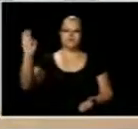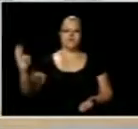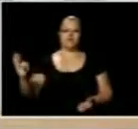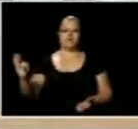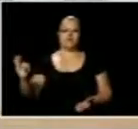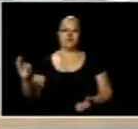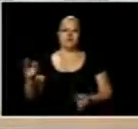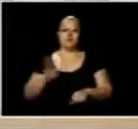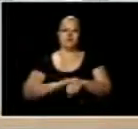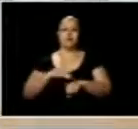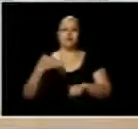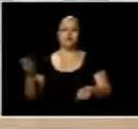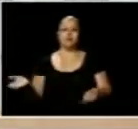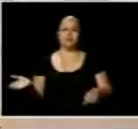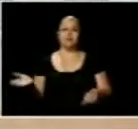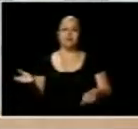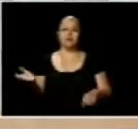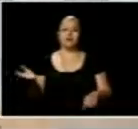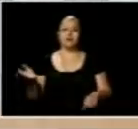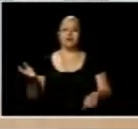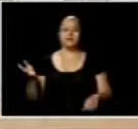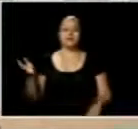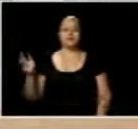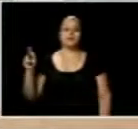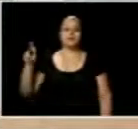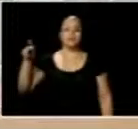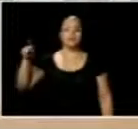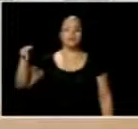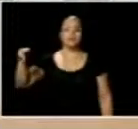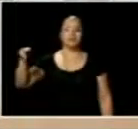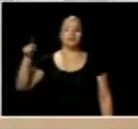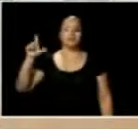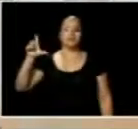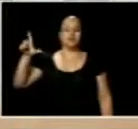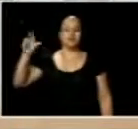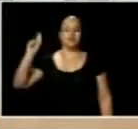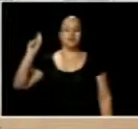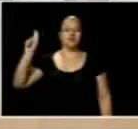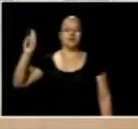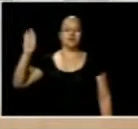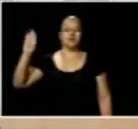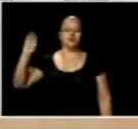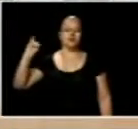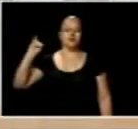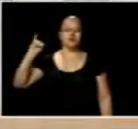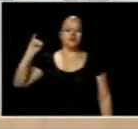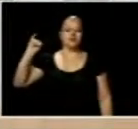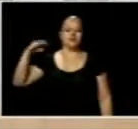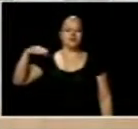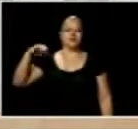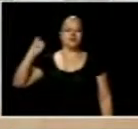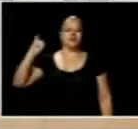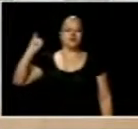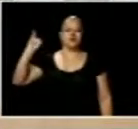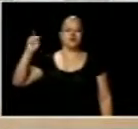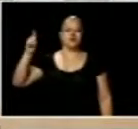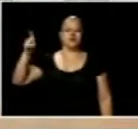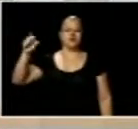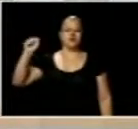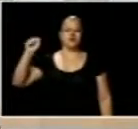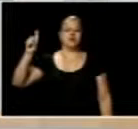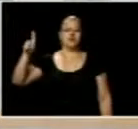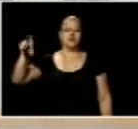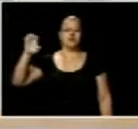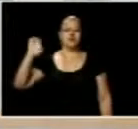em gestão de publicidade de um shopping. E nós estamos falando de cultura. O prefeito, eu acho que ele não, mesmo sendo historiador, ele